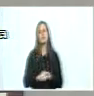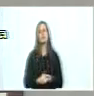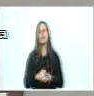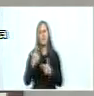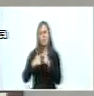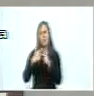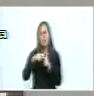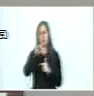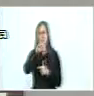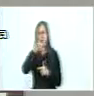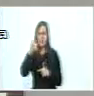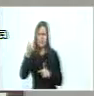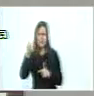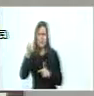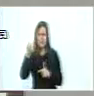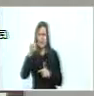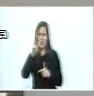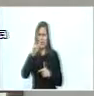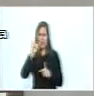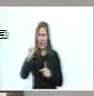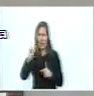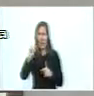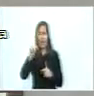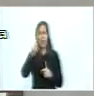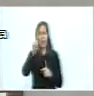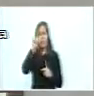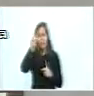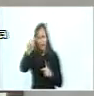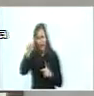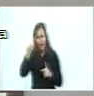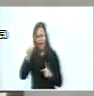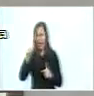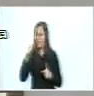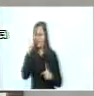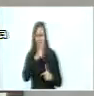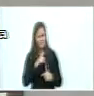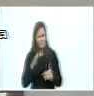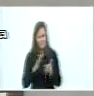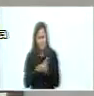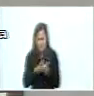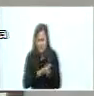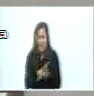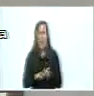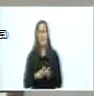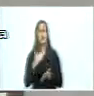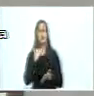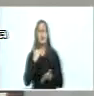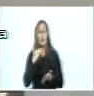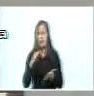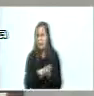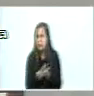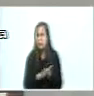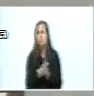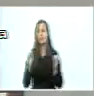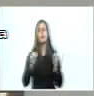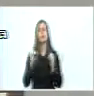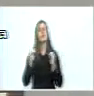Porque se você vai em Ubar, você não consegue nada, se você vai em Juiz de Fora, você não consegue os dados, porque